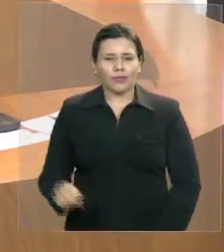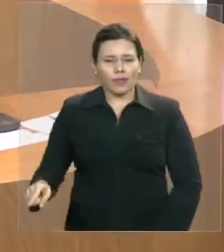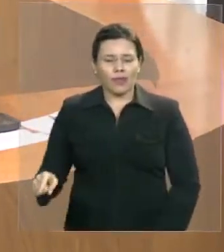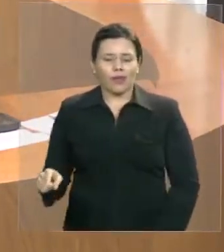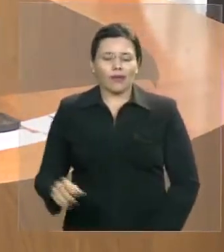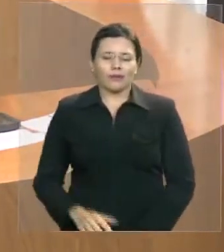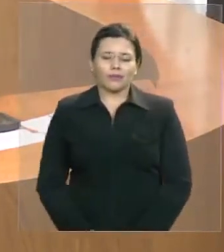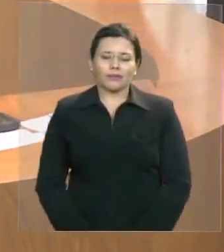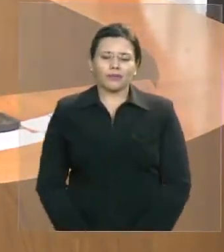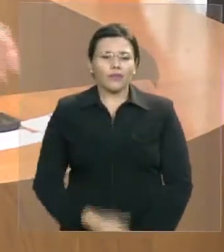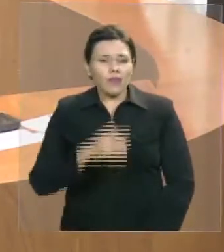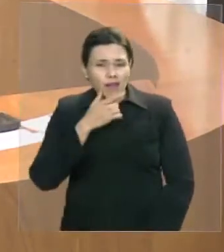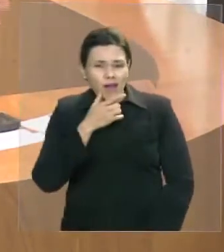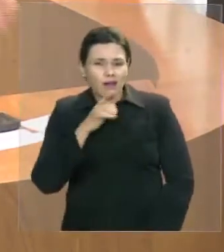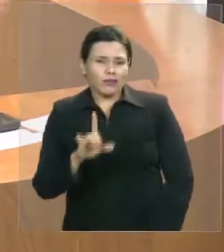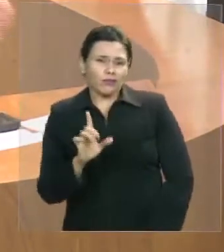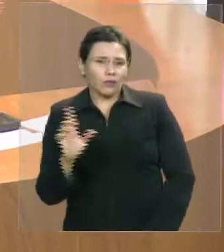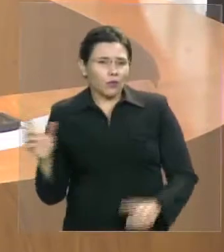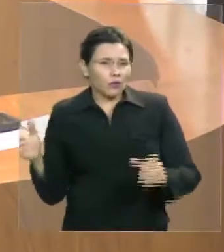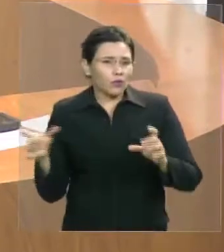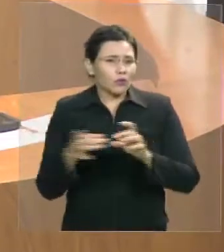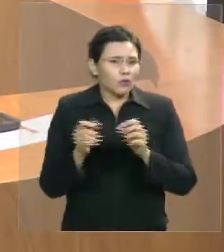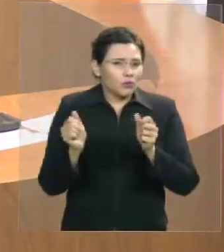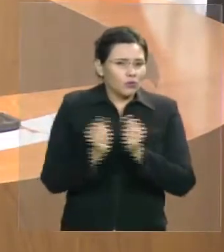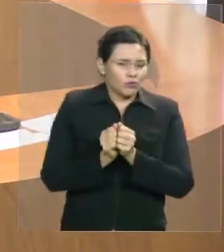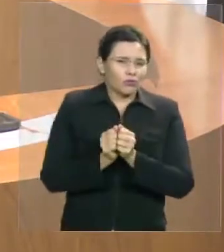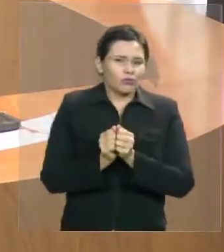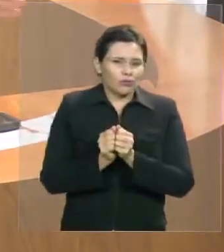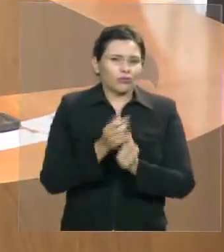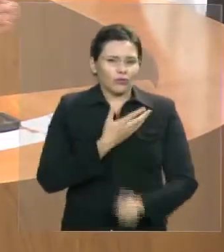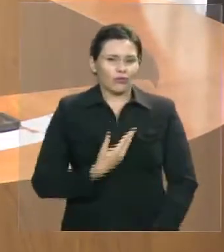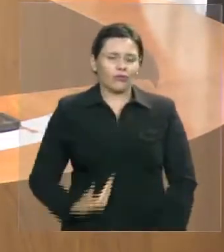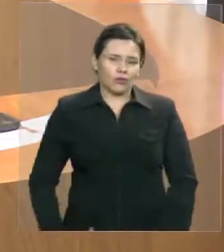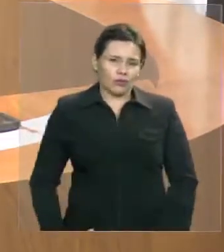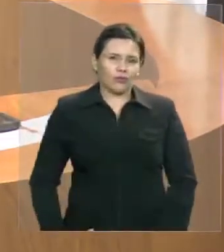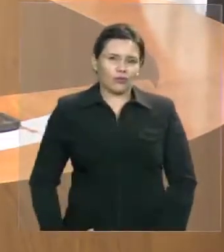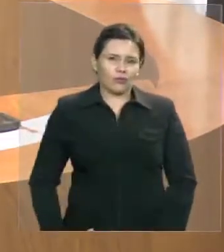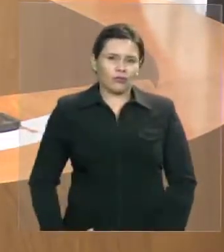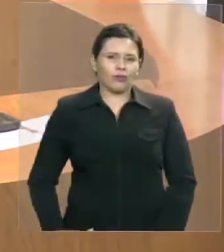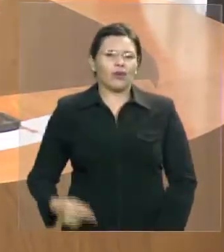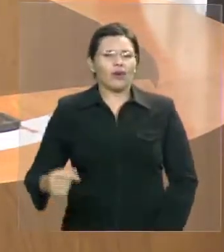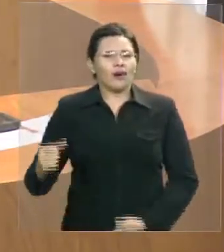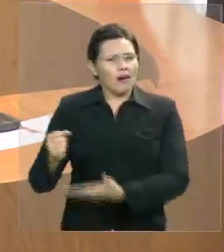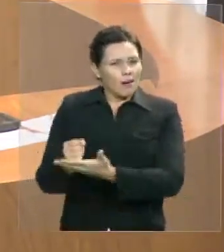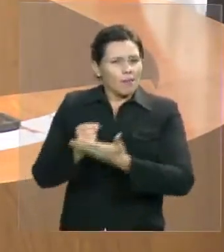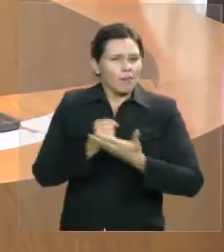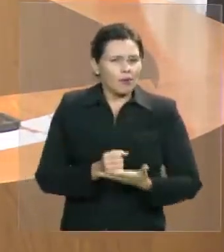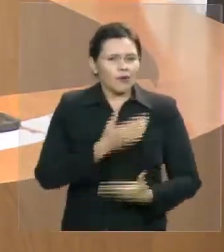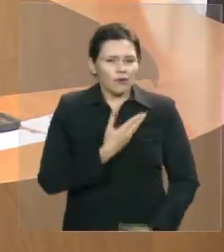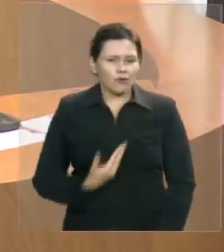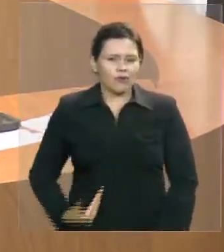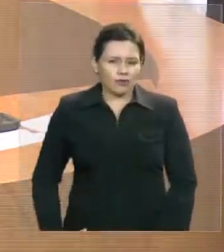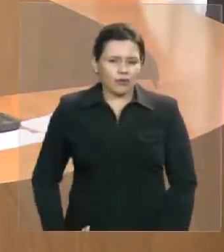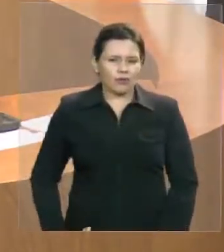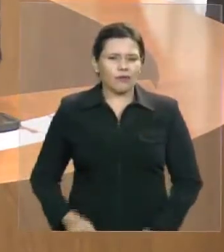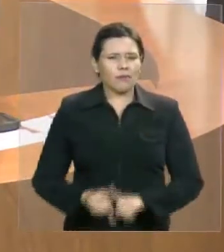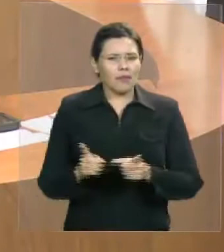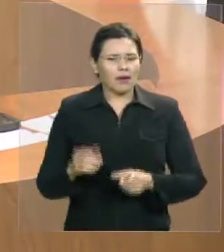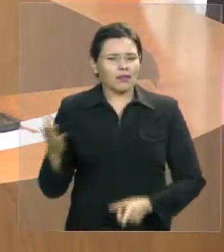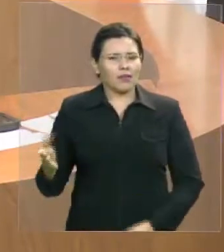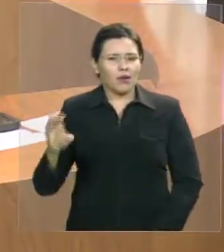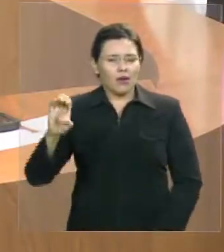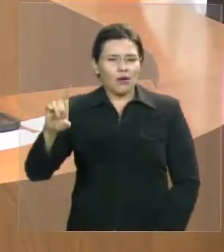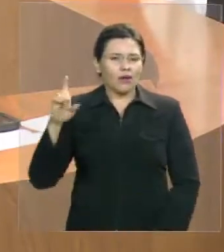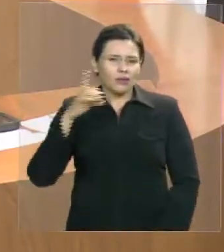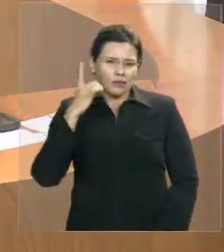Dino, na primeira oportunidade que teve, mandou o ex-deputado Luciano Genésio